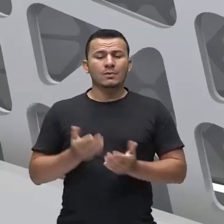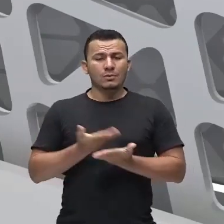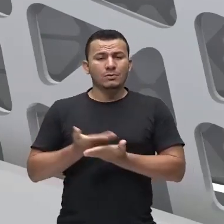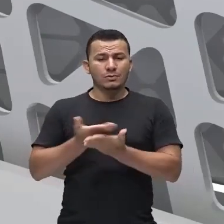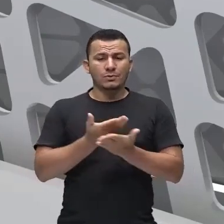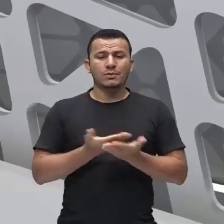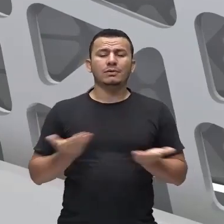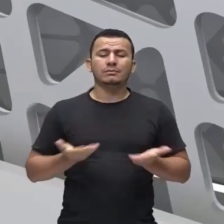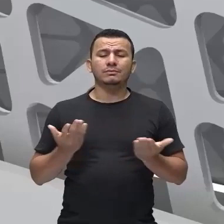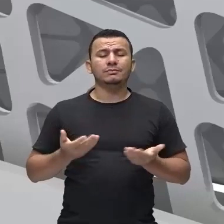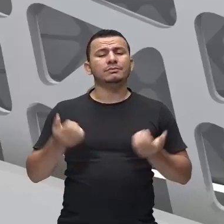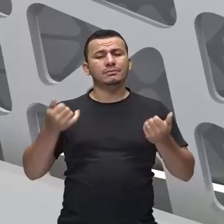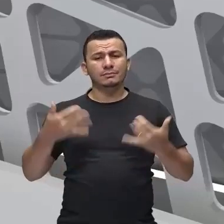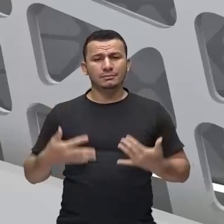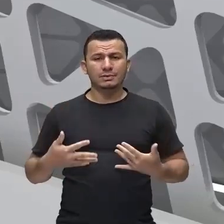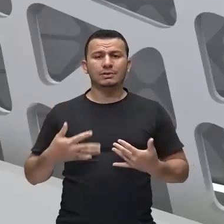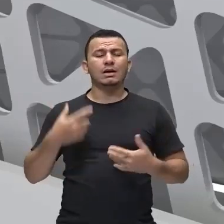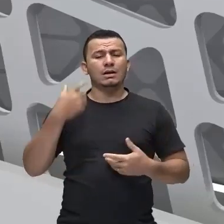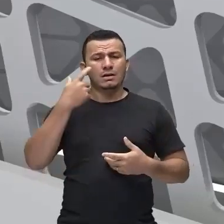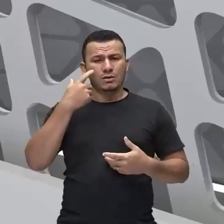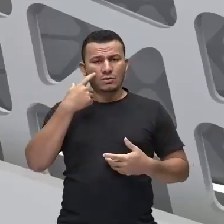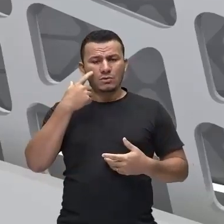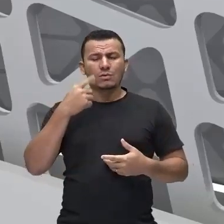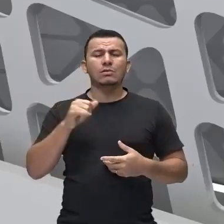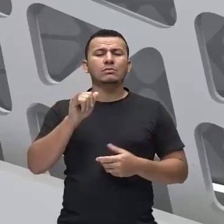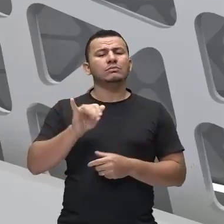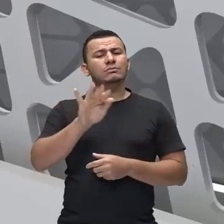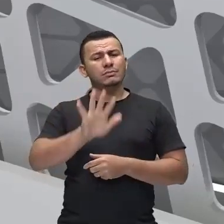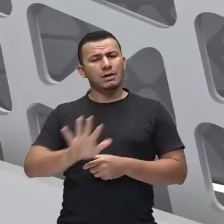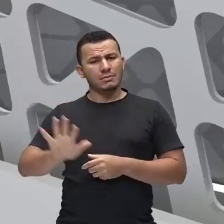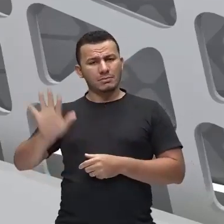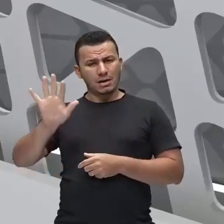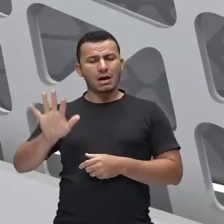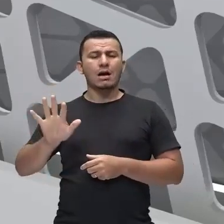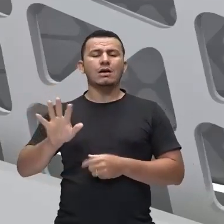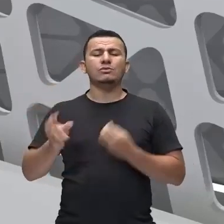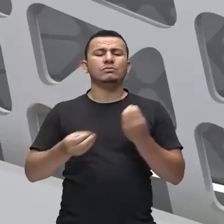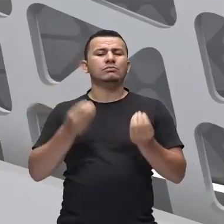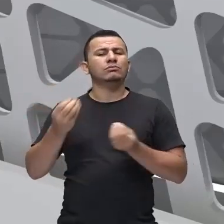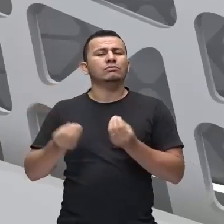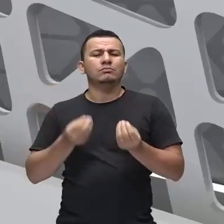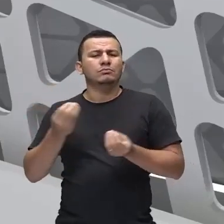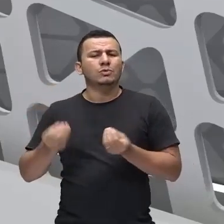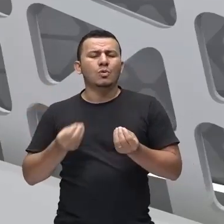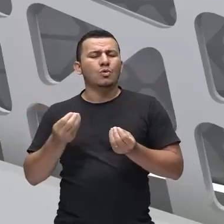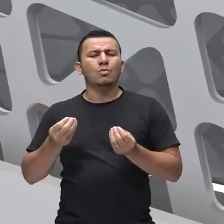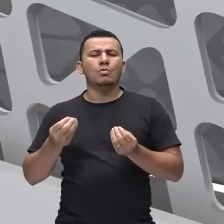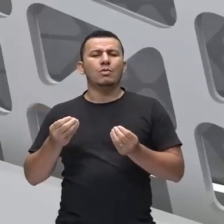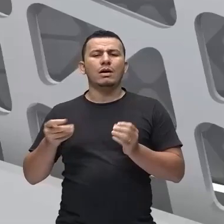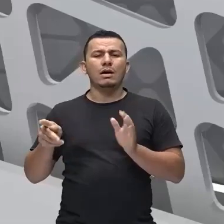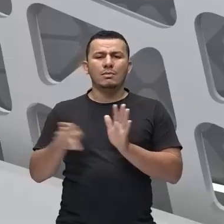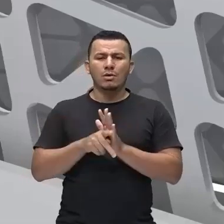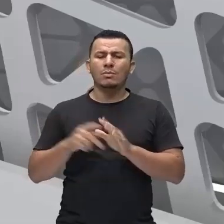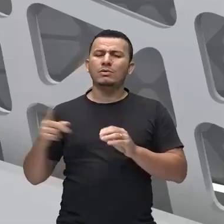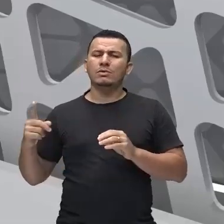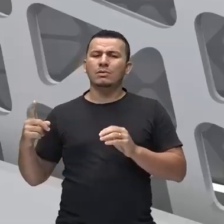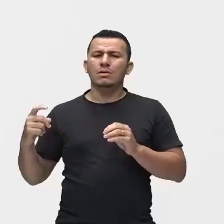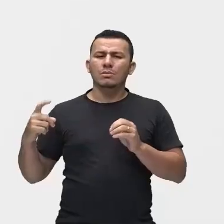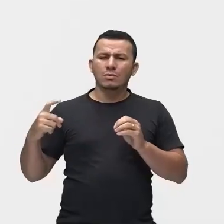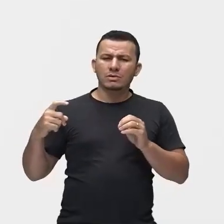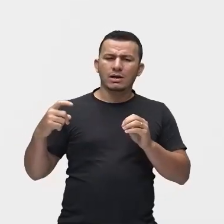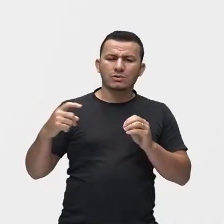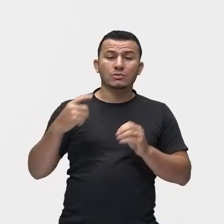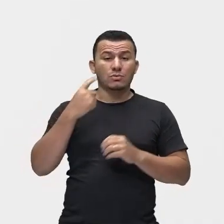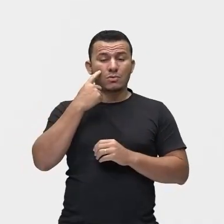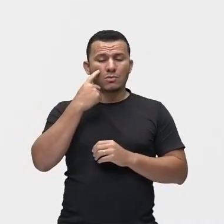agora a gente vai ver uma imagem desse processo aí até chegar na implantação na parede do